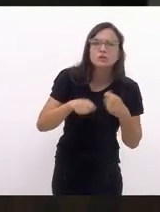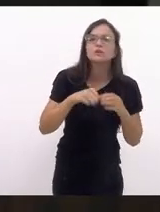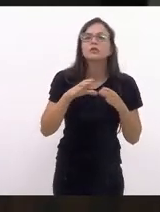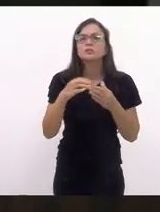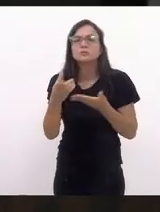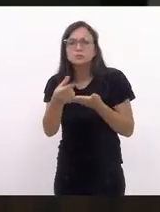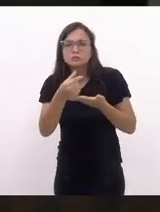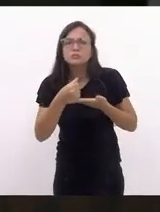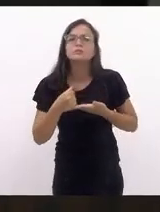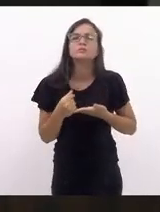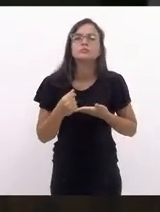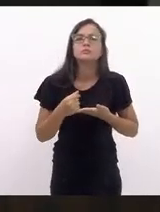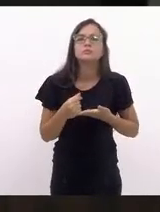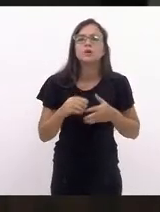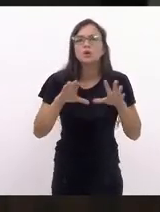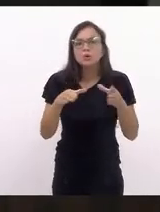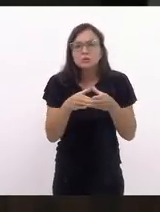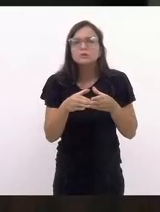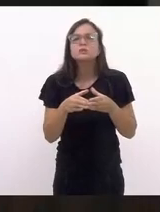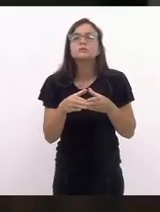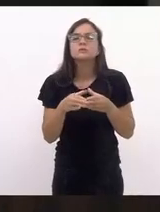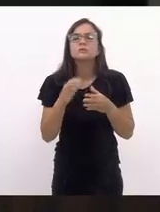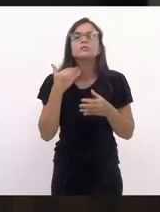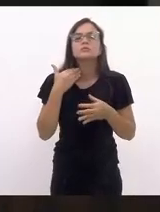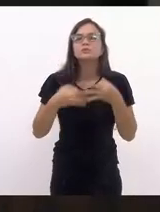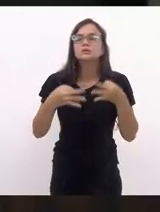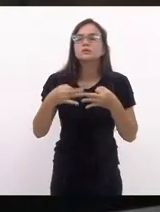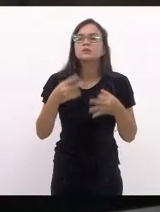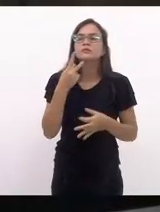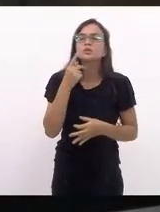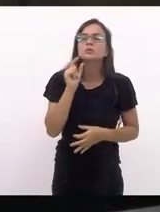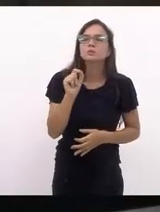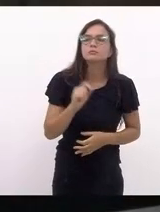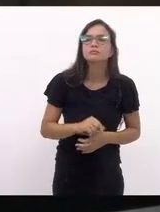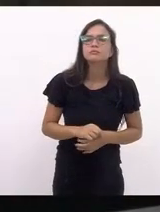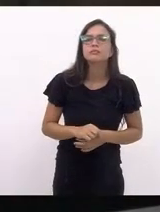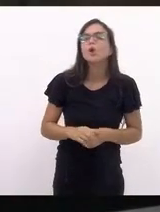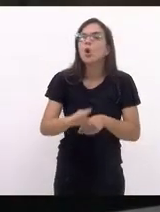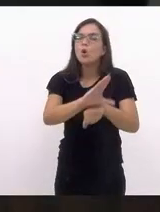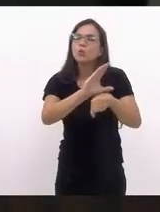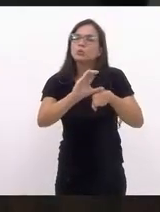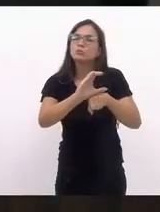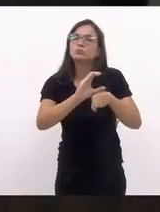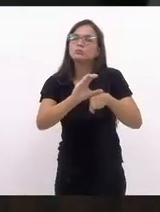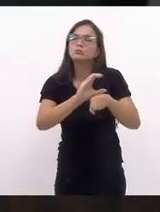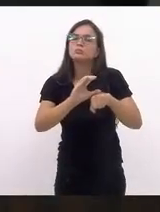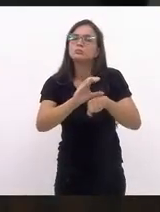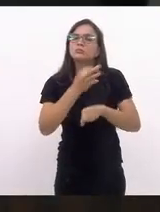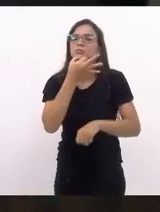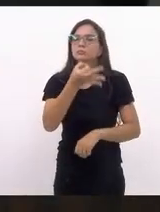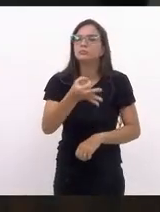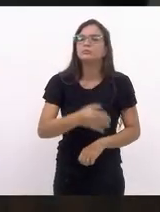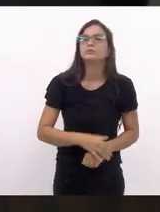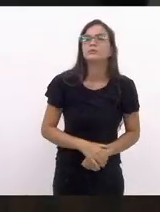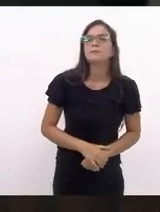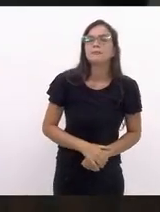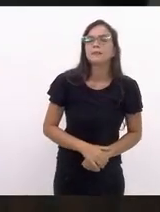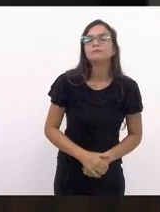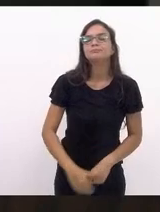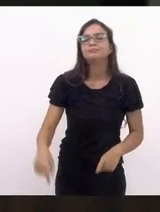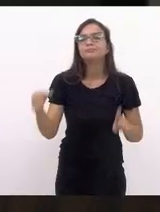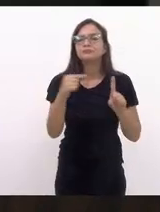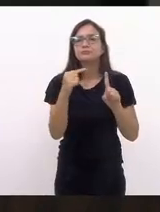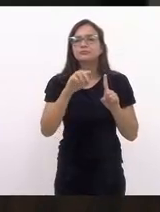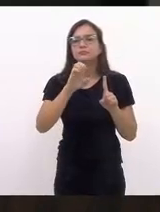do emite parecer pela comissão de correção esse deputado Márcio Pacheco parecer pela constitucionalidade pela comissão de assuntos municipais Deputado Eurico Júnior